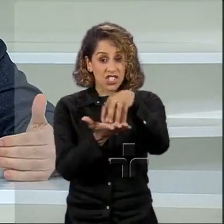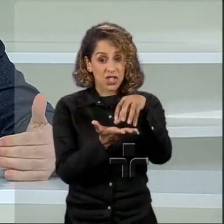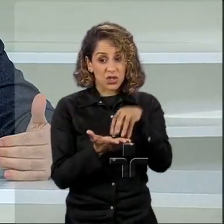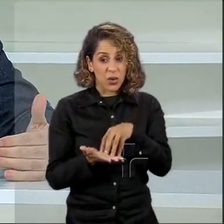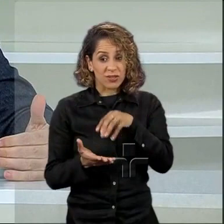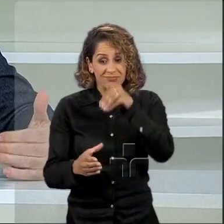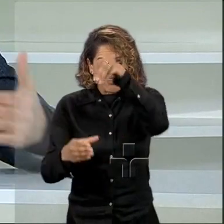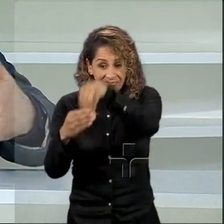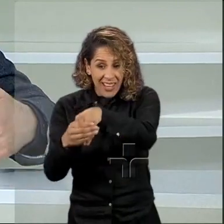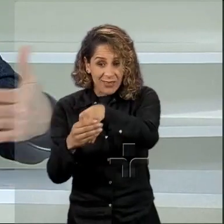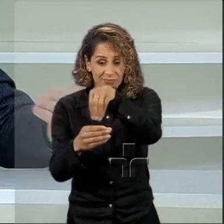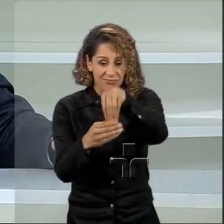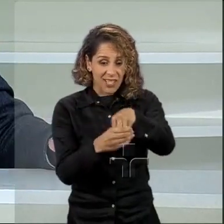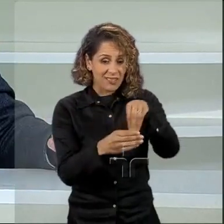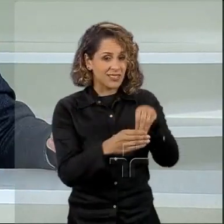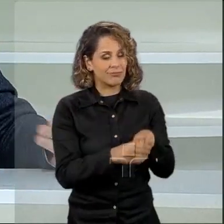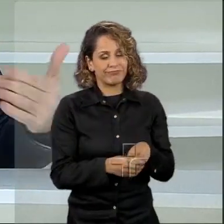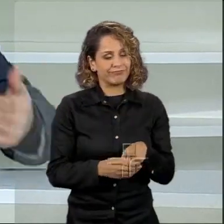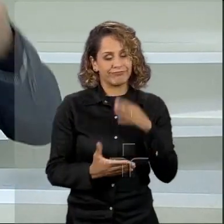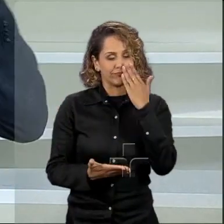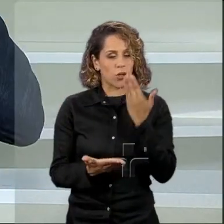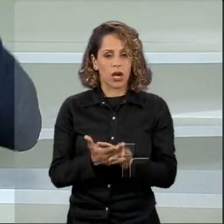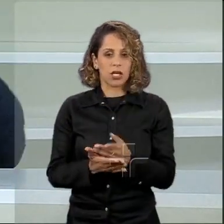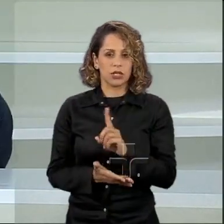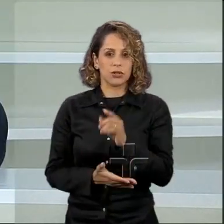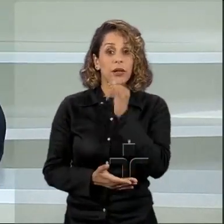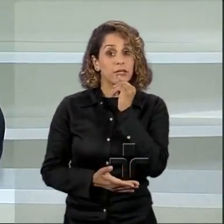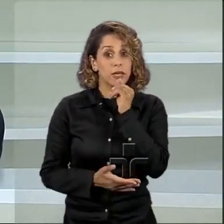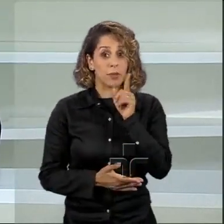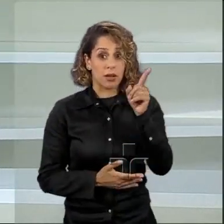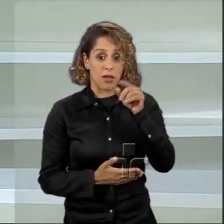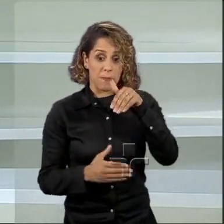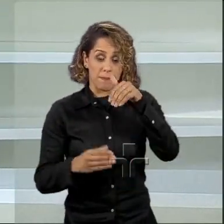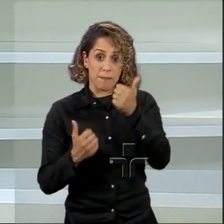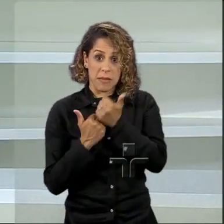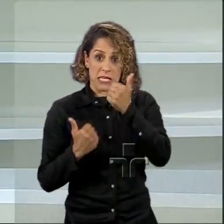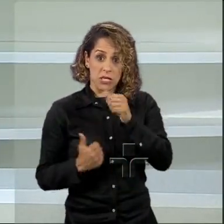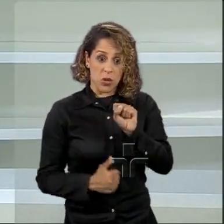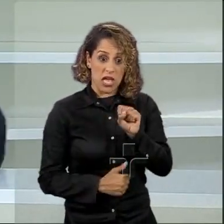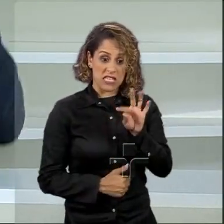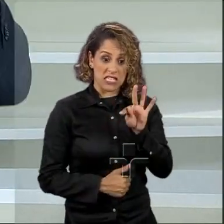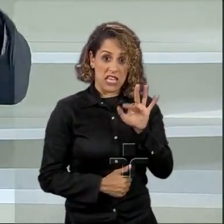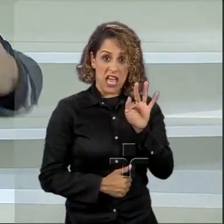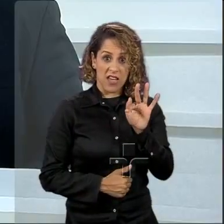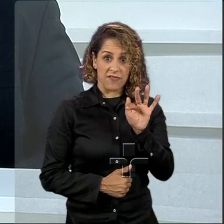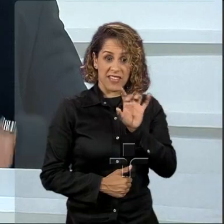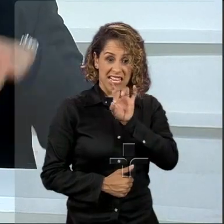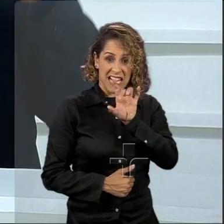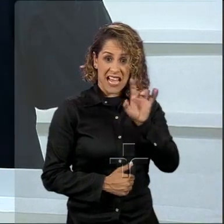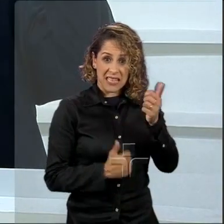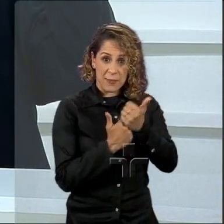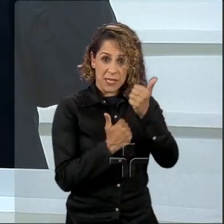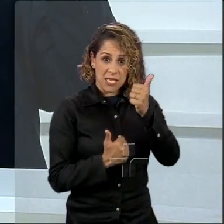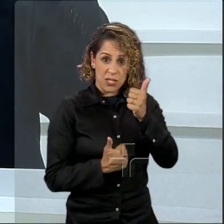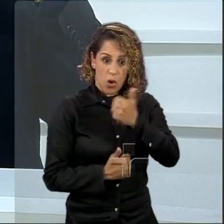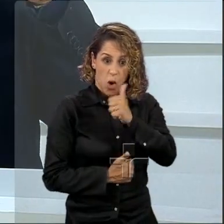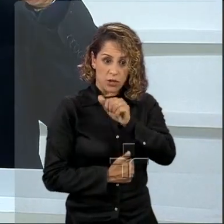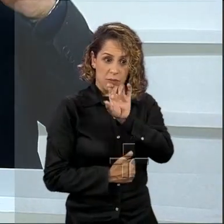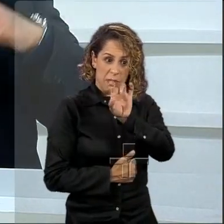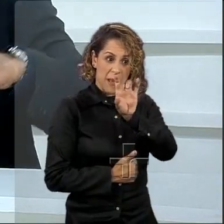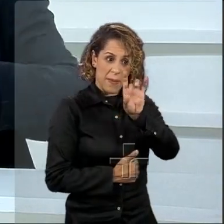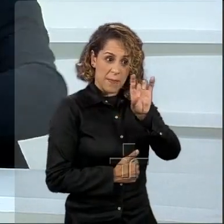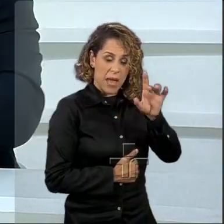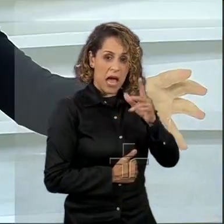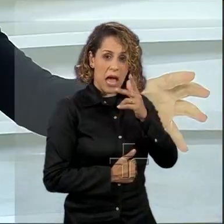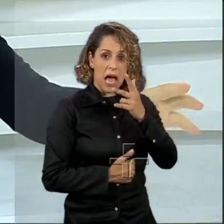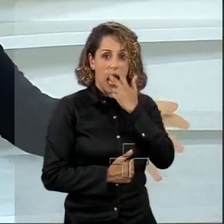cada ministro do STF, por exemplo, acha que ele é a instituição, ele pessoalmente. Não tem quando mais a você instituição. desce nas Se você instâncias não percebeu, judiciárias